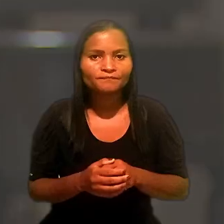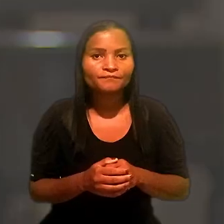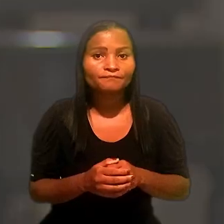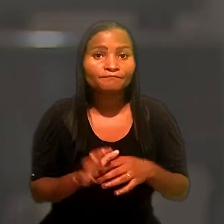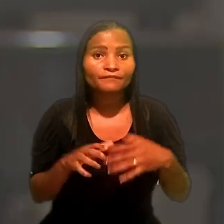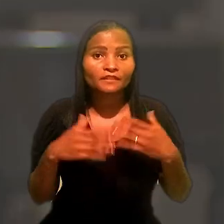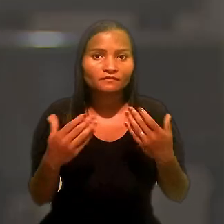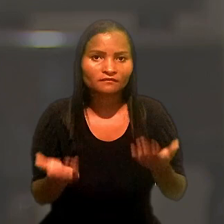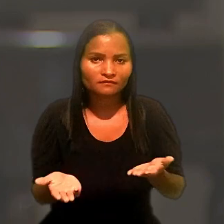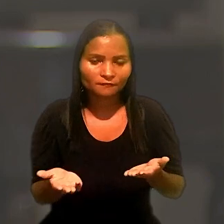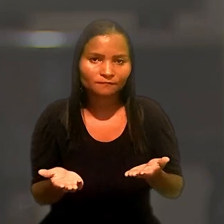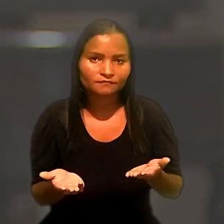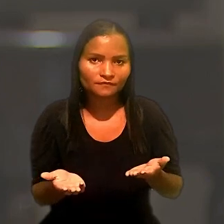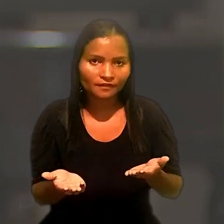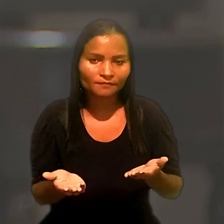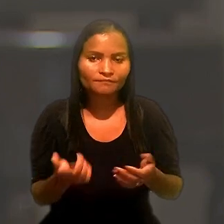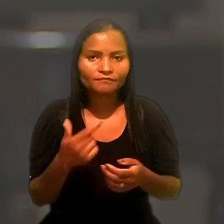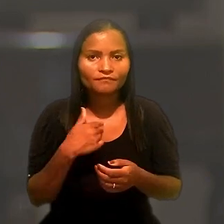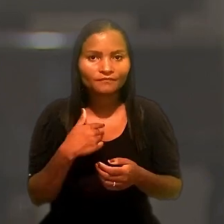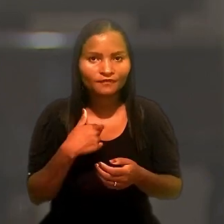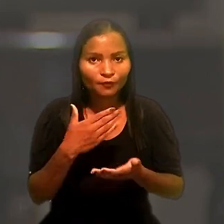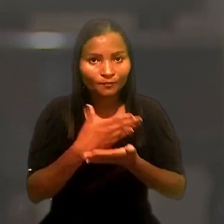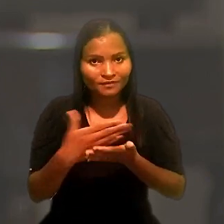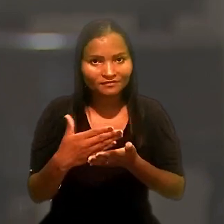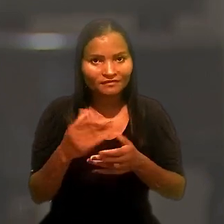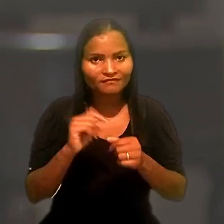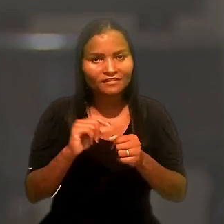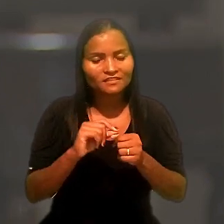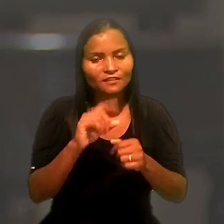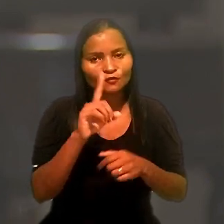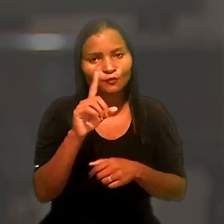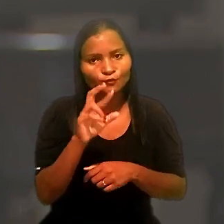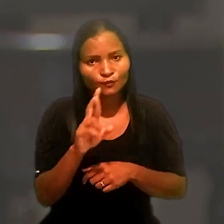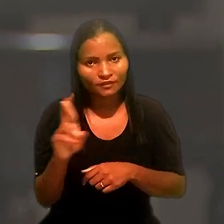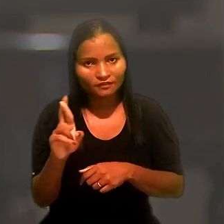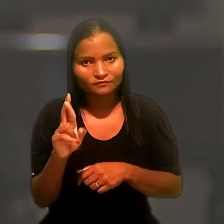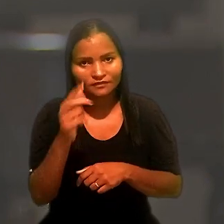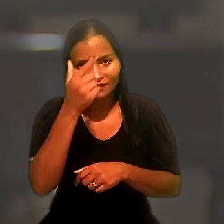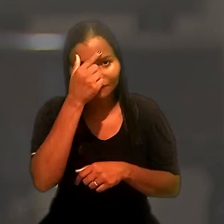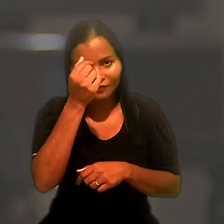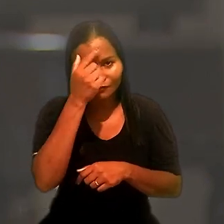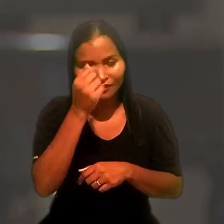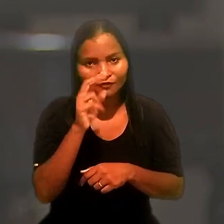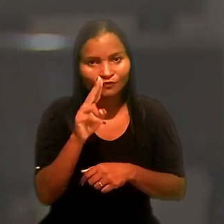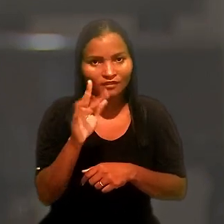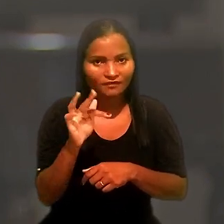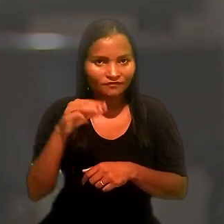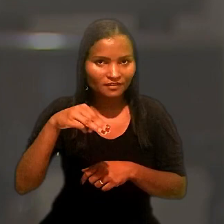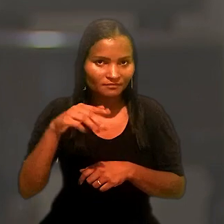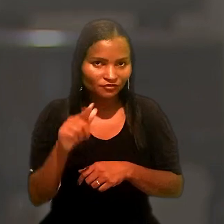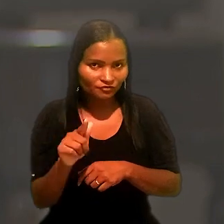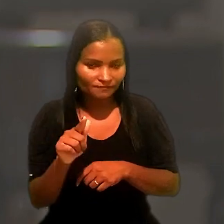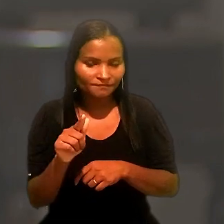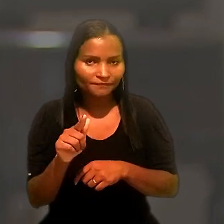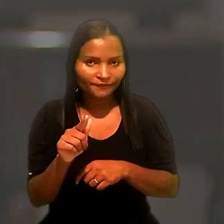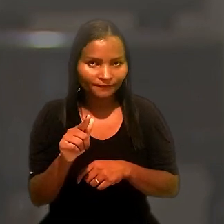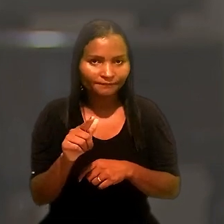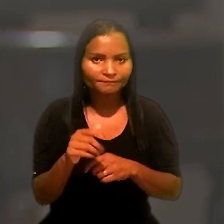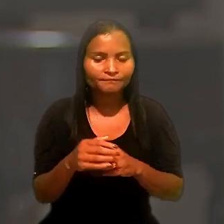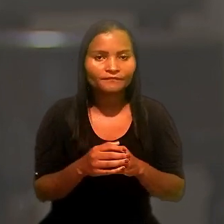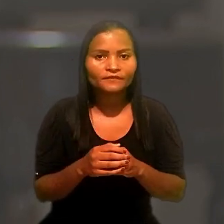Então, eu passei a fazer doutorado na Faculdade de Direito da UFMG